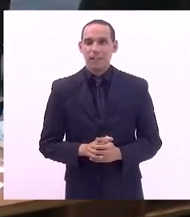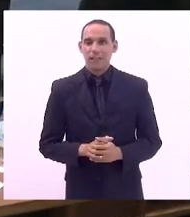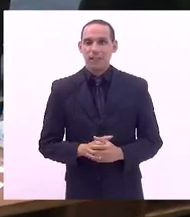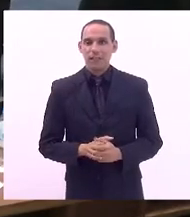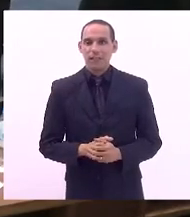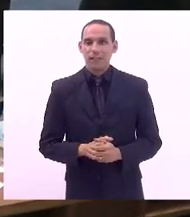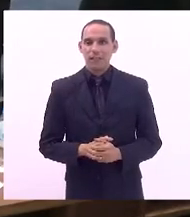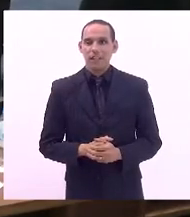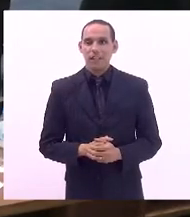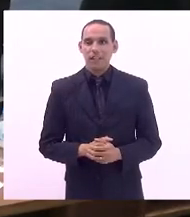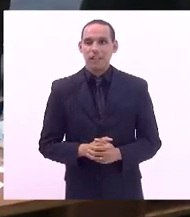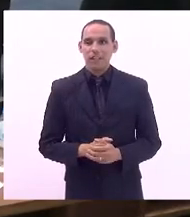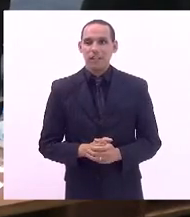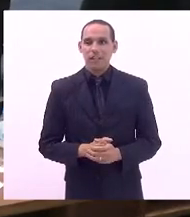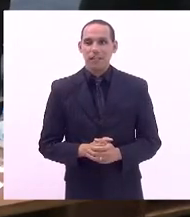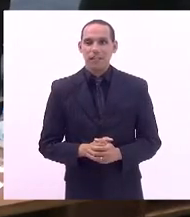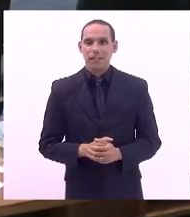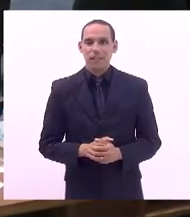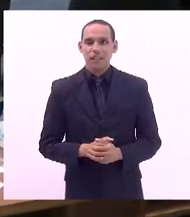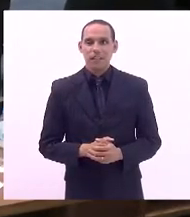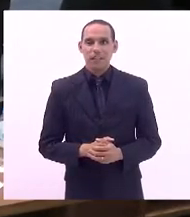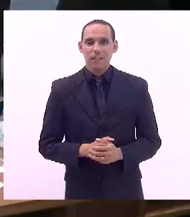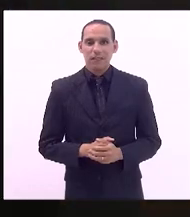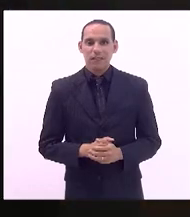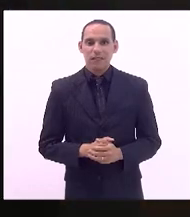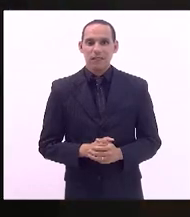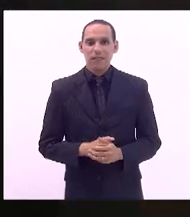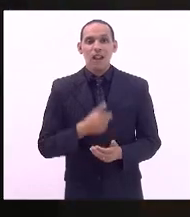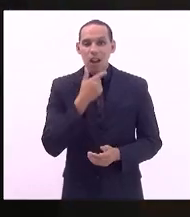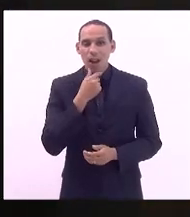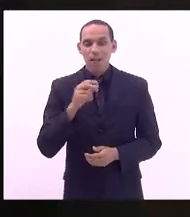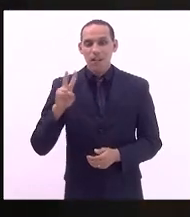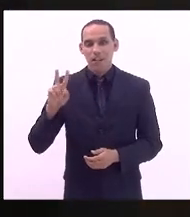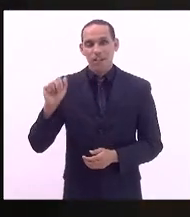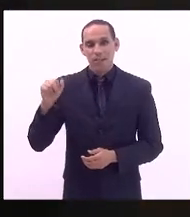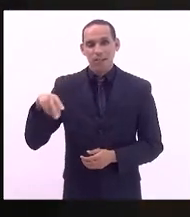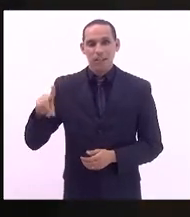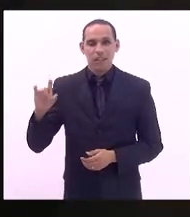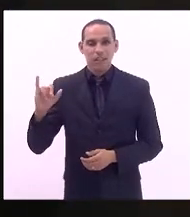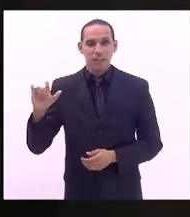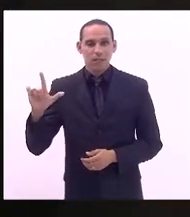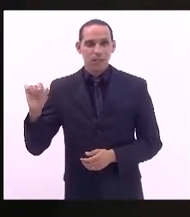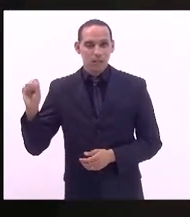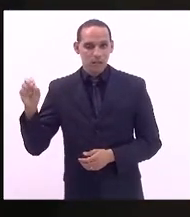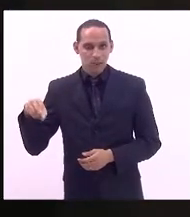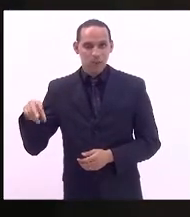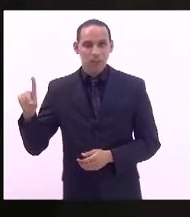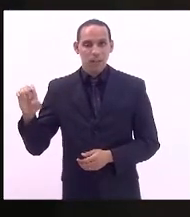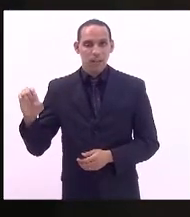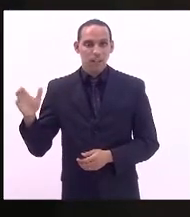E aí Oi e o senhor vandilson de Assis